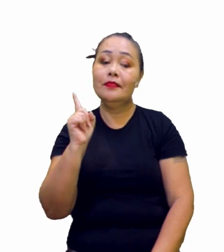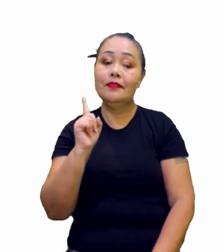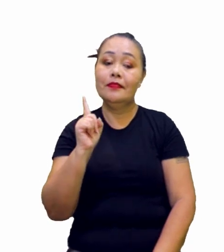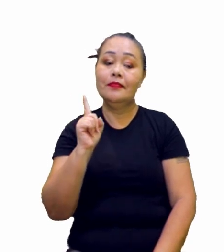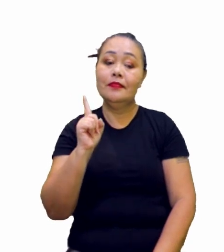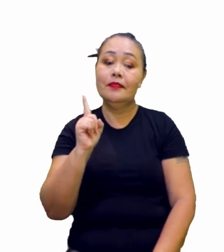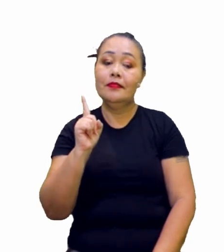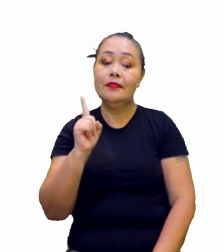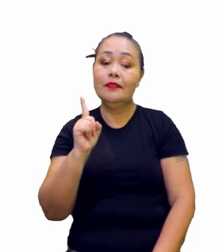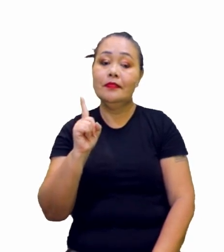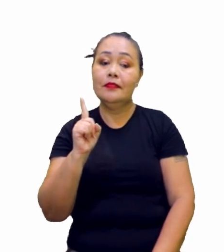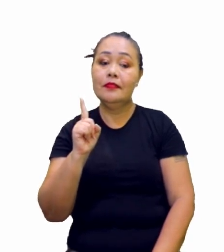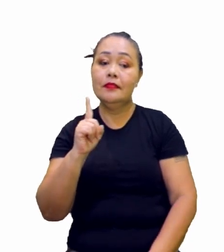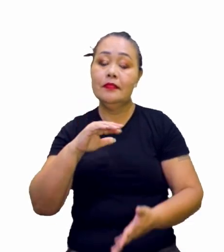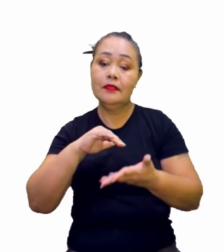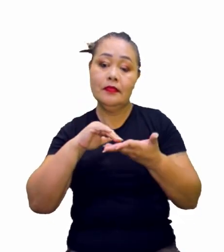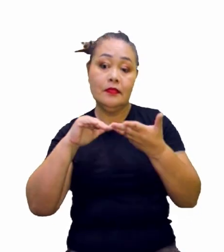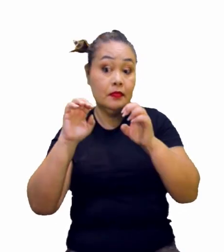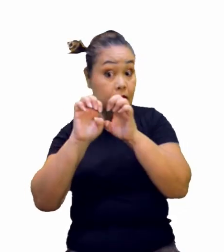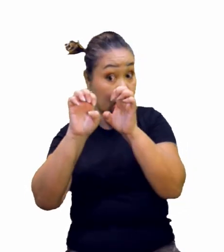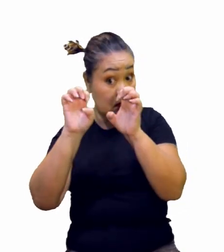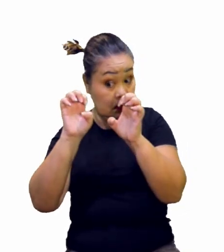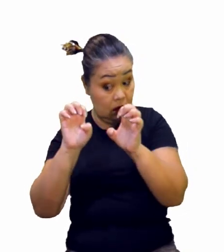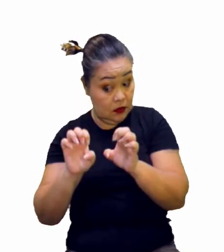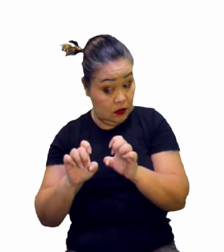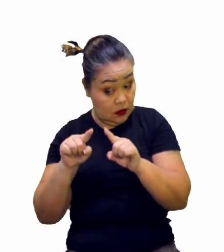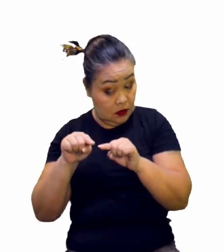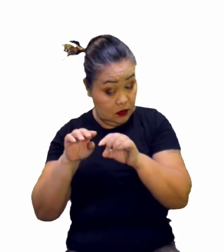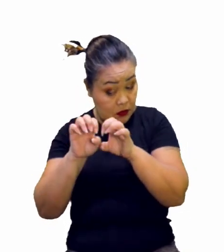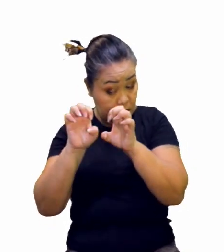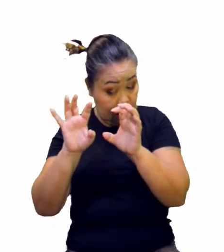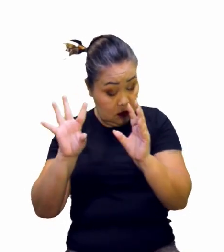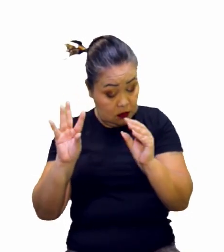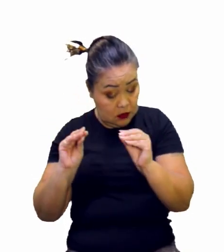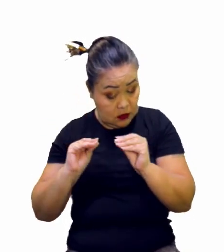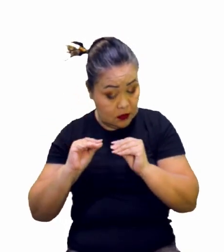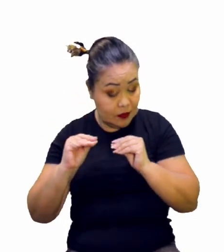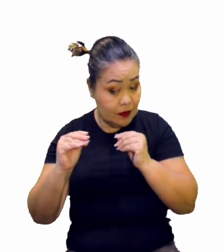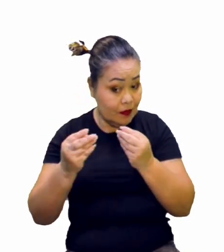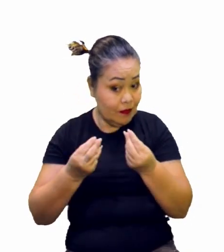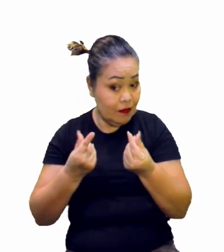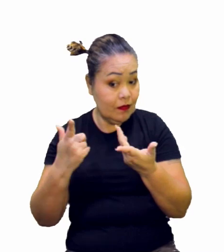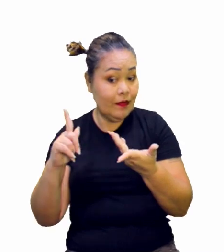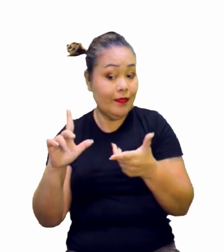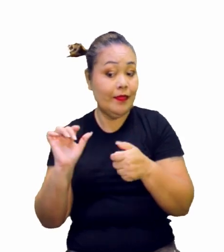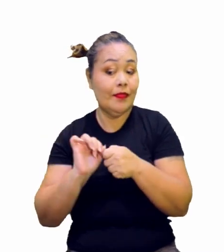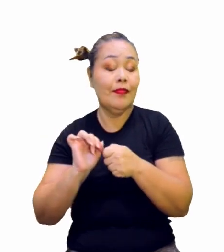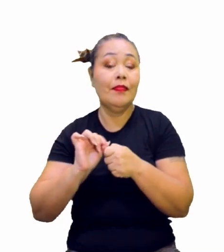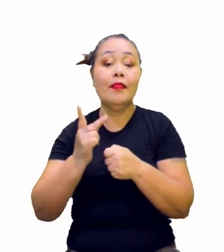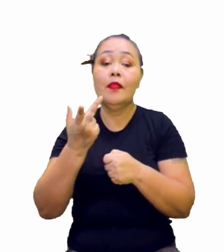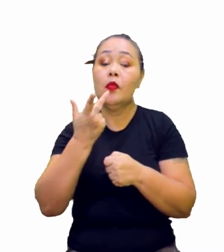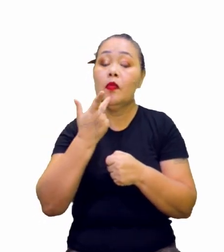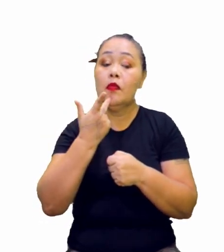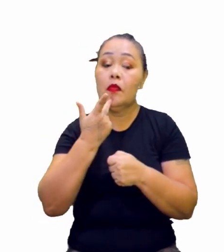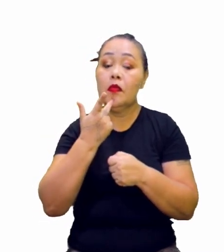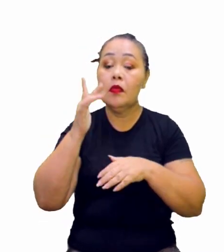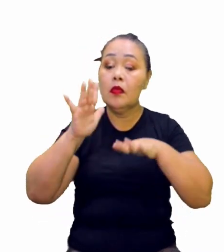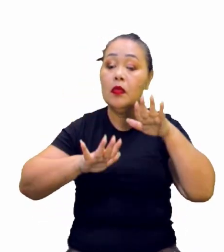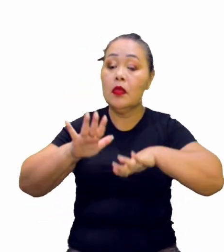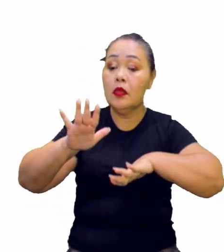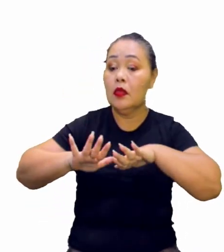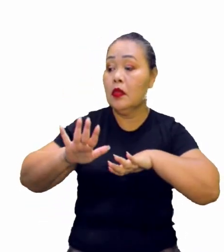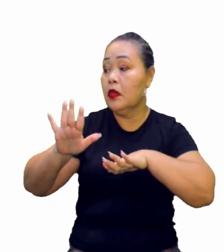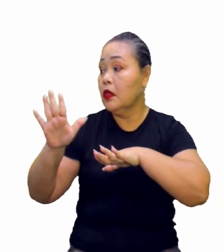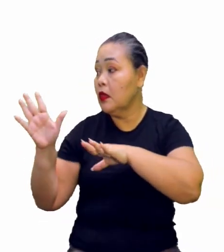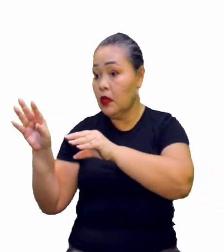da estrutura, tá? A formação geológica. Agora, quando eu falo que algumas coisas a gente encontra